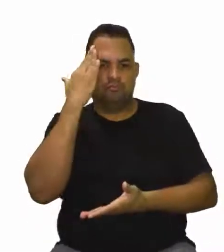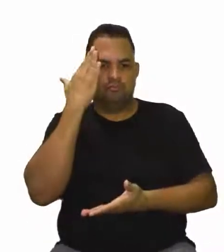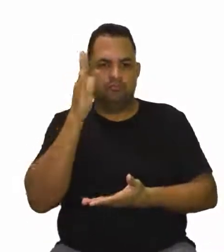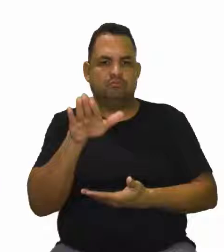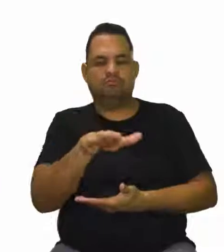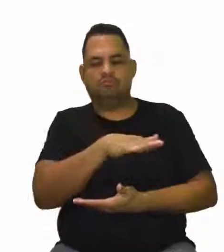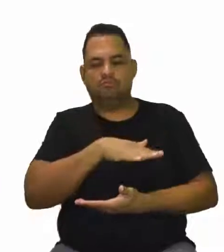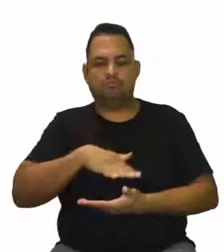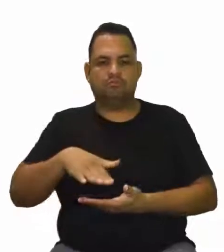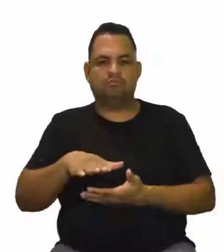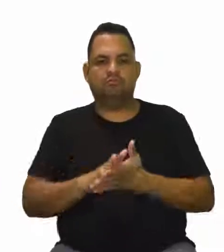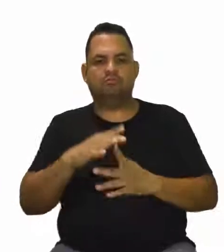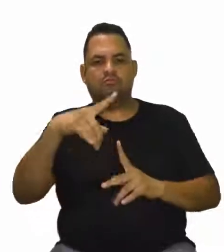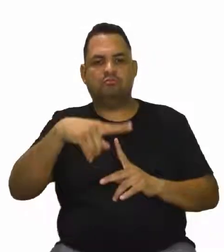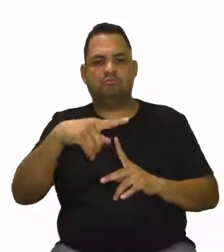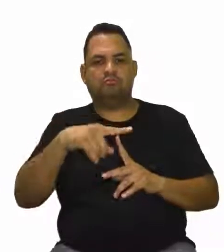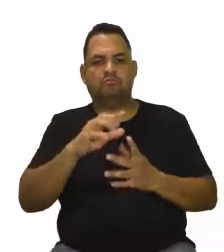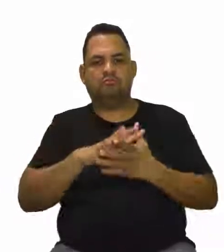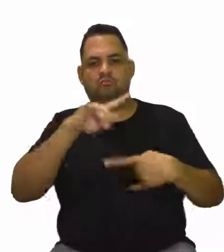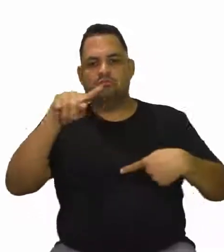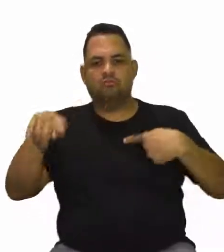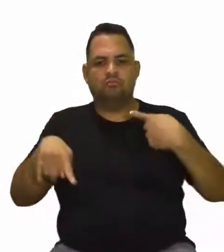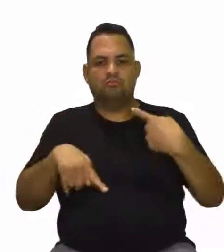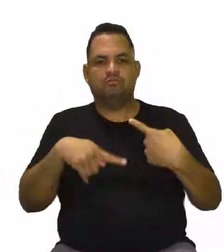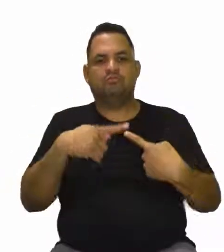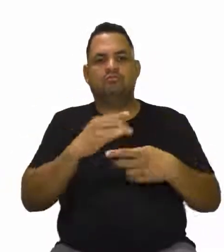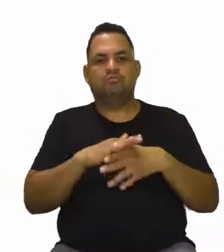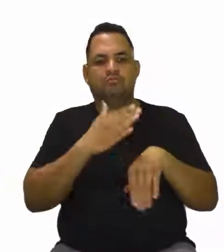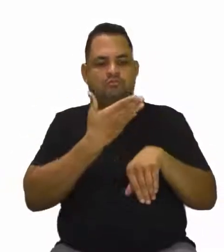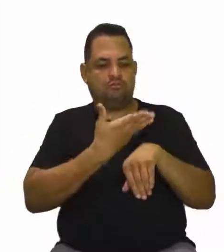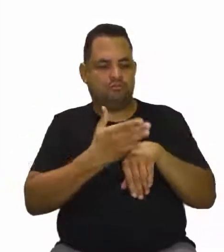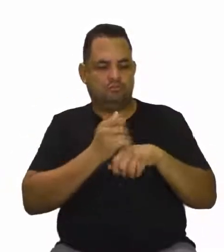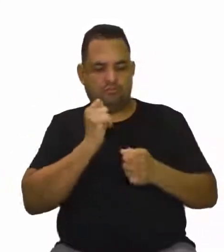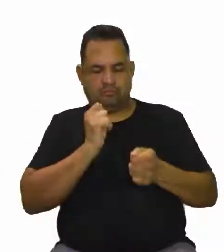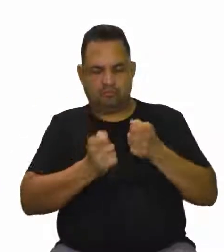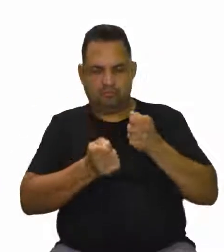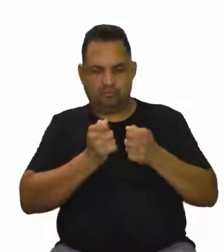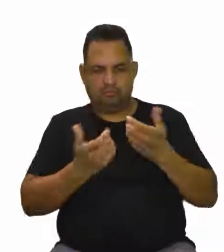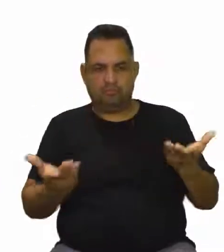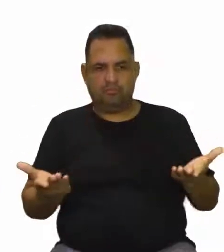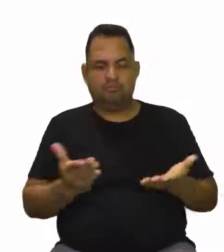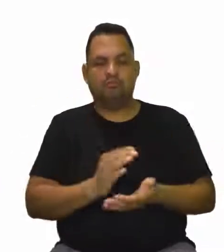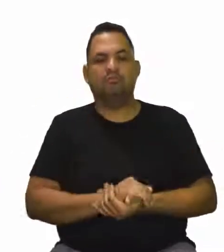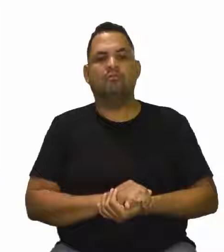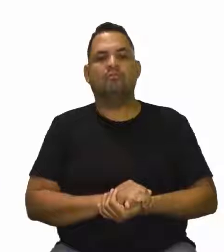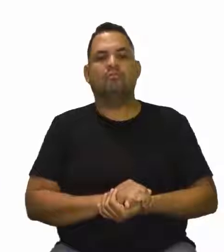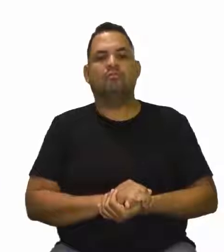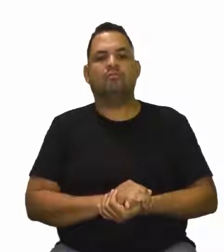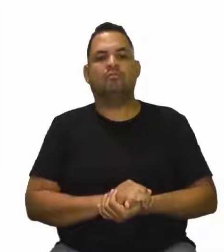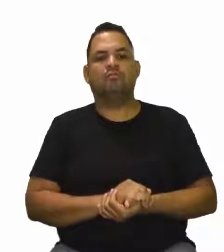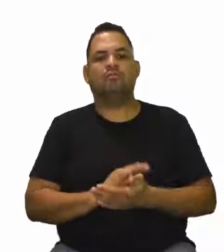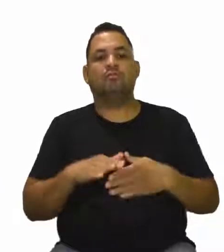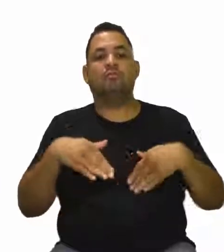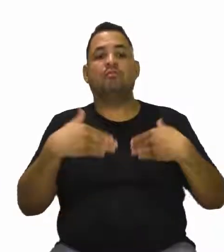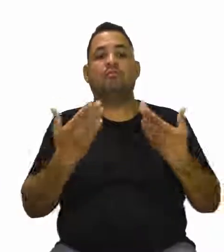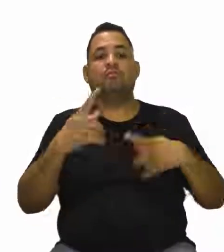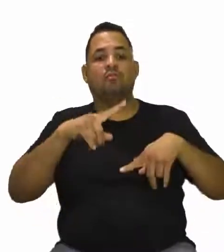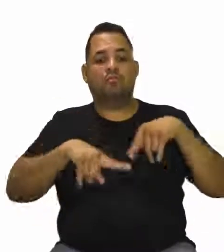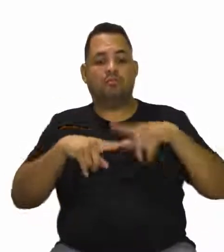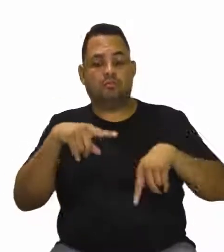universo, os tipos e finalidades desses exercícios funcionais, quais são